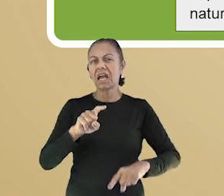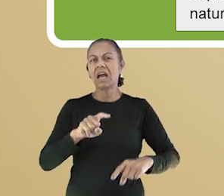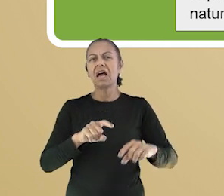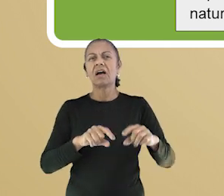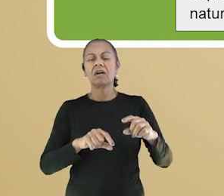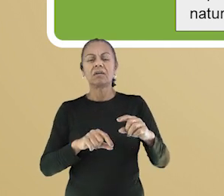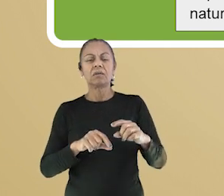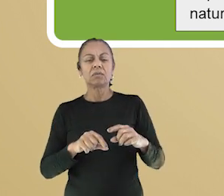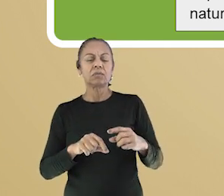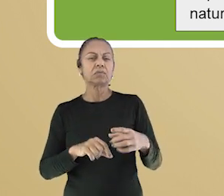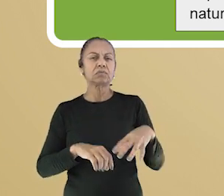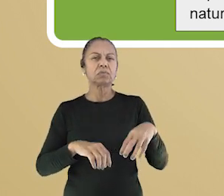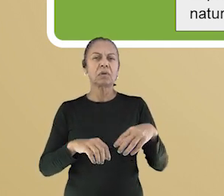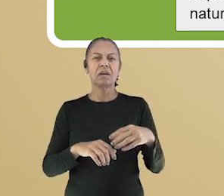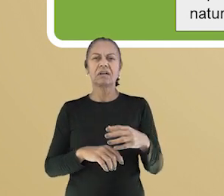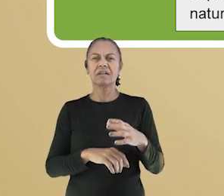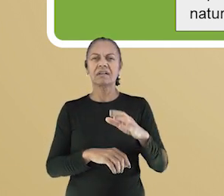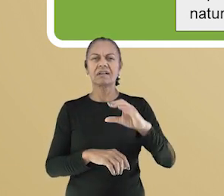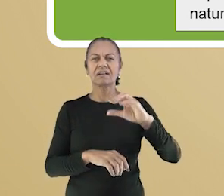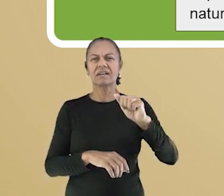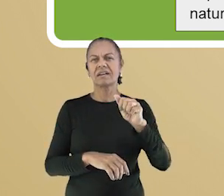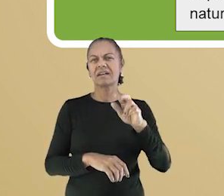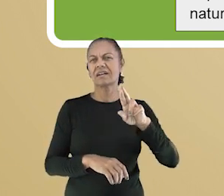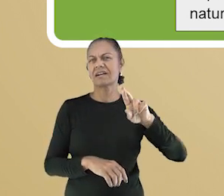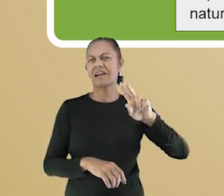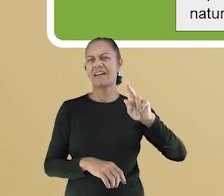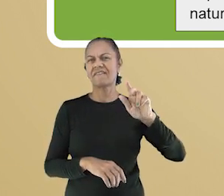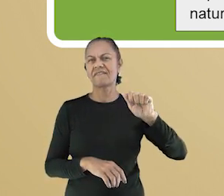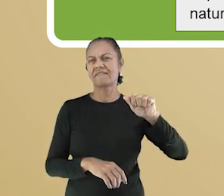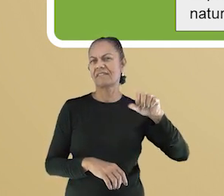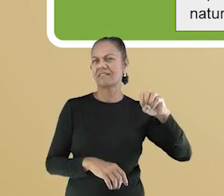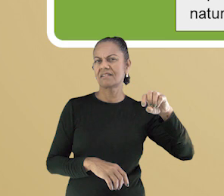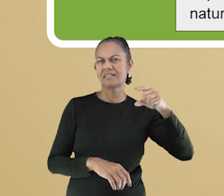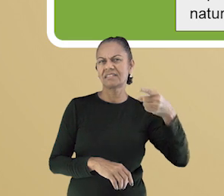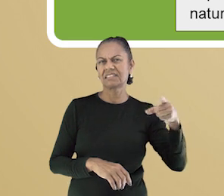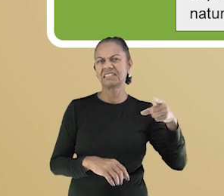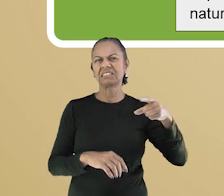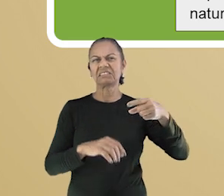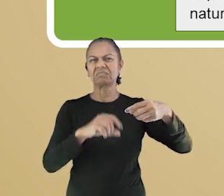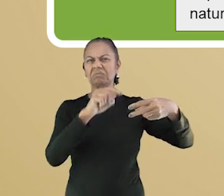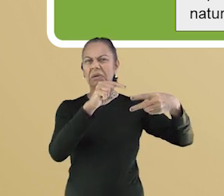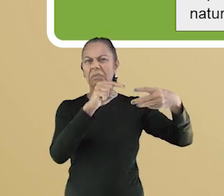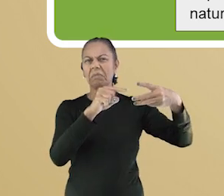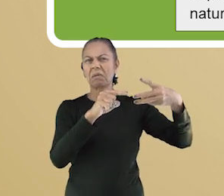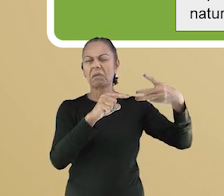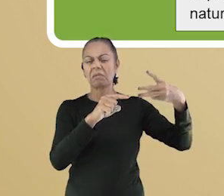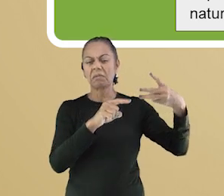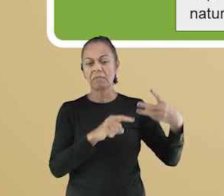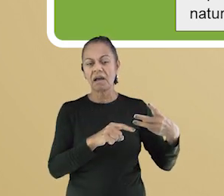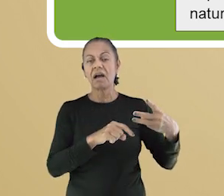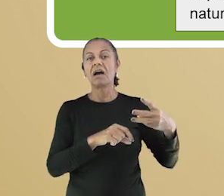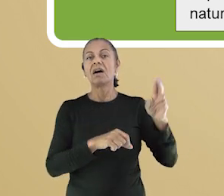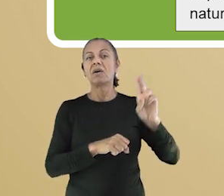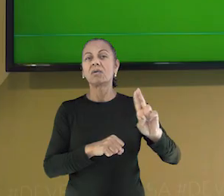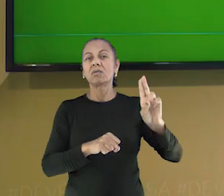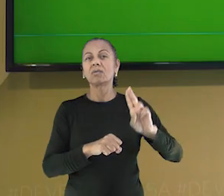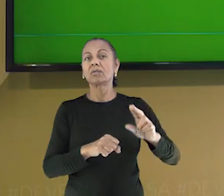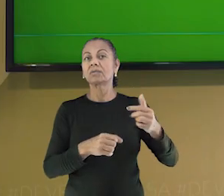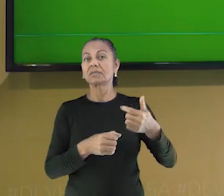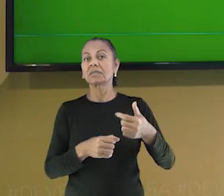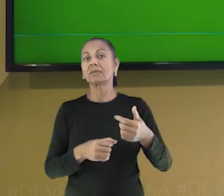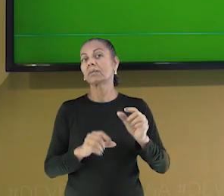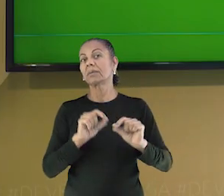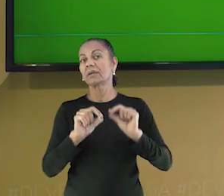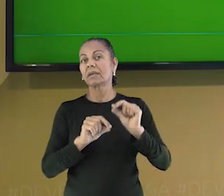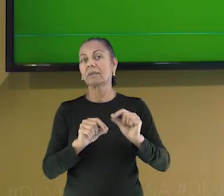como carvão vegetal, carvão mineral, óleo, eram usados como combustível para o próprio maquinário da produção. Com